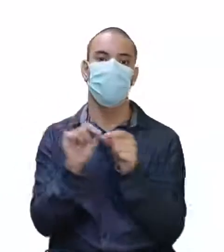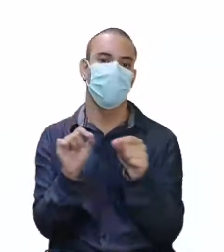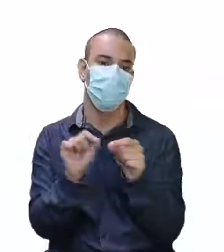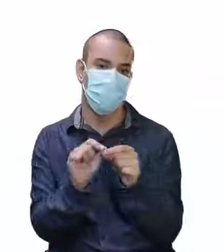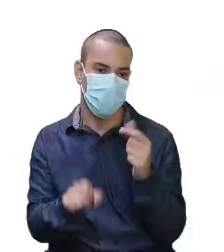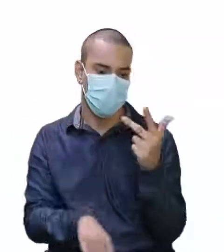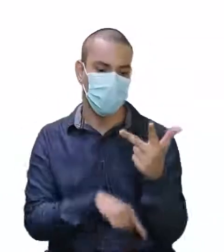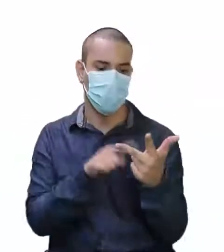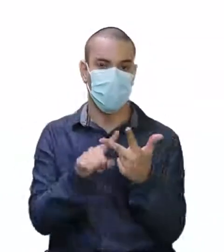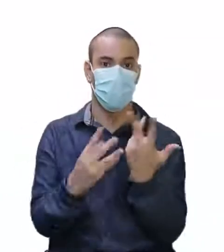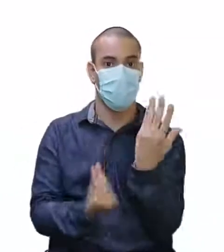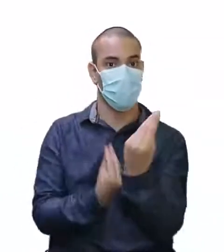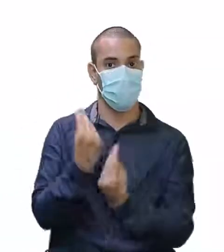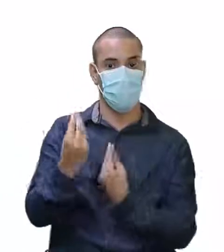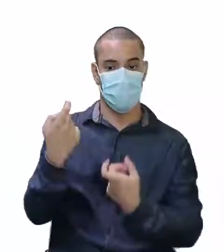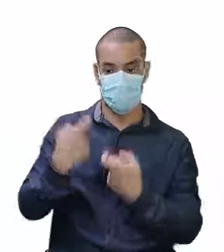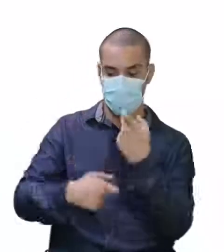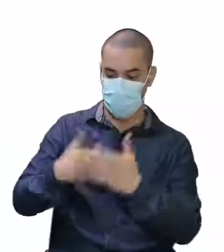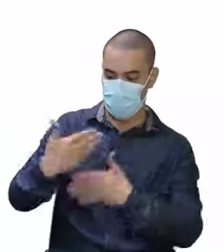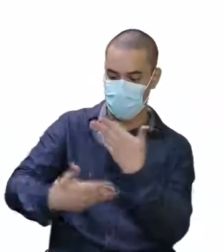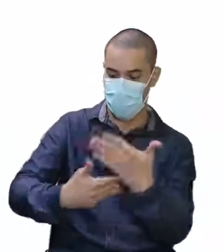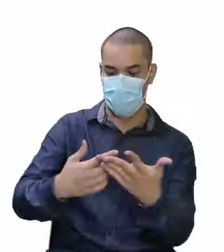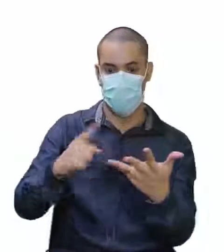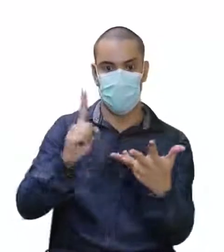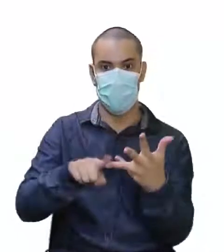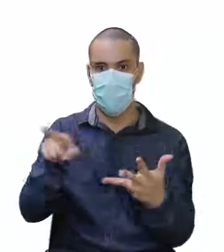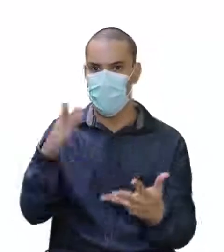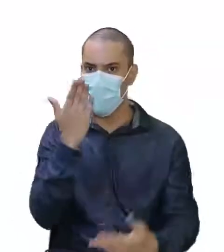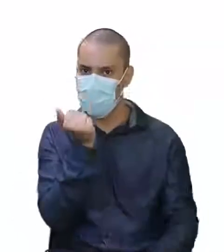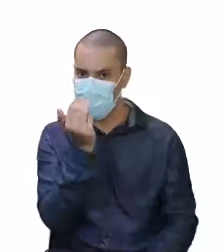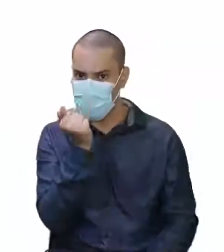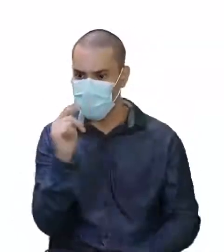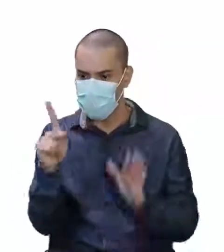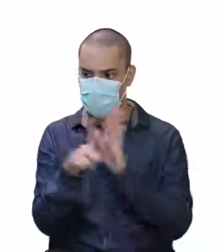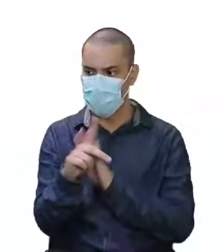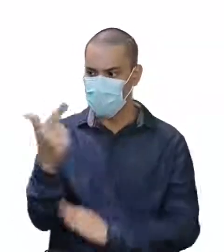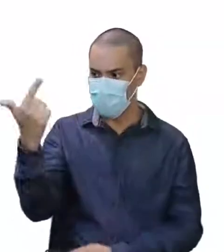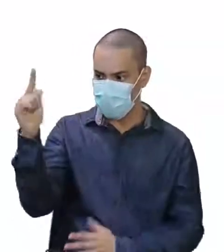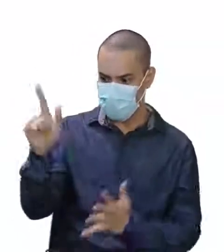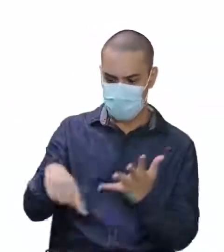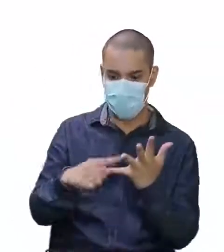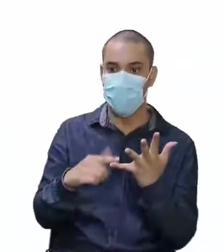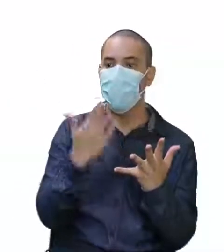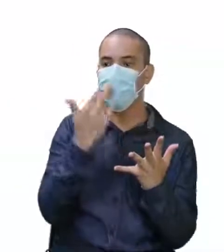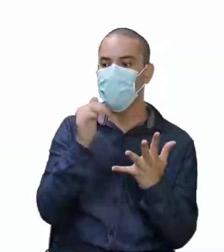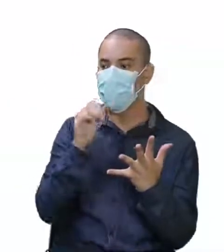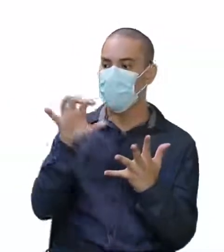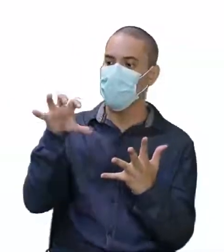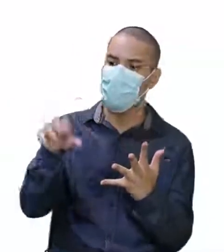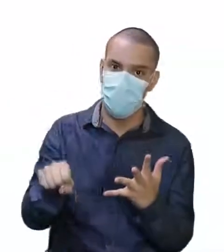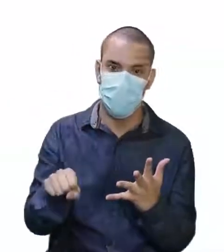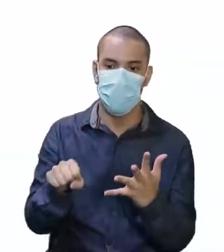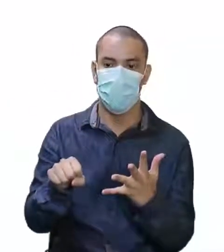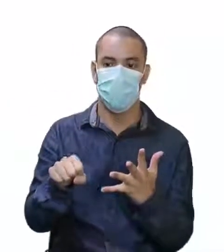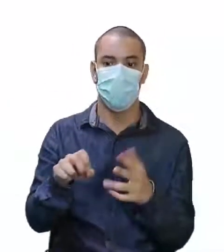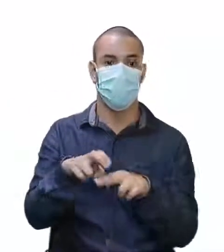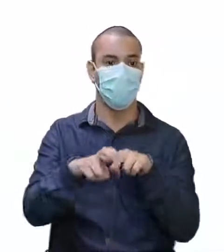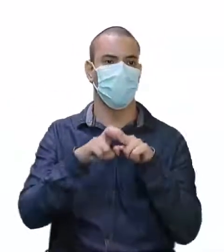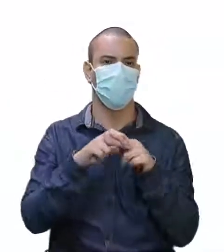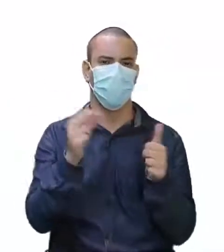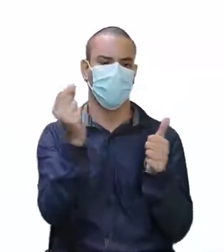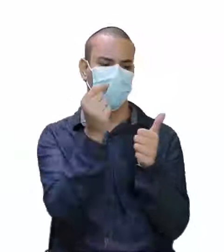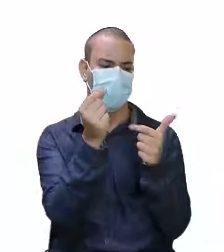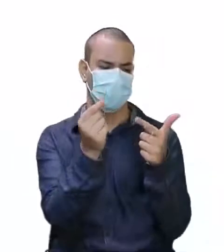nesse ambiente, como ele se reproduz, ele serve de alimento para alguém, ele se alimenta de alguém, entendeu? Então são